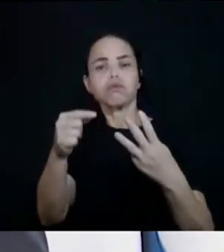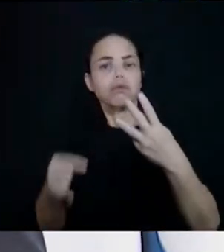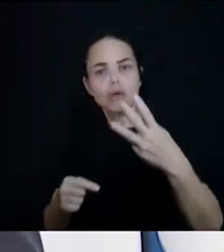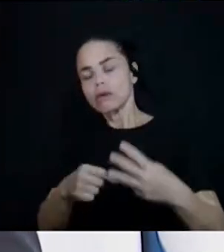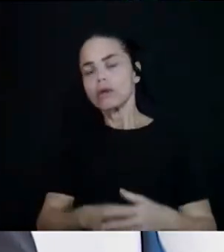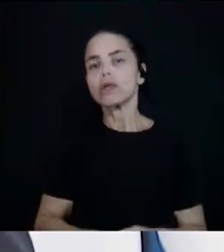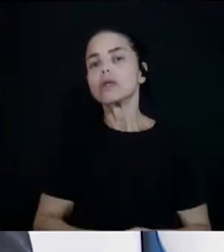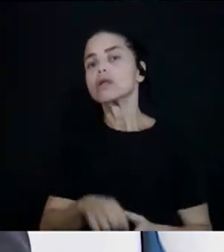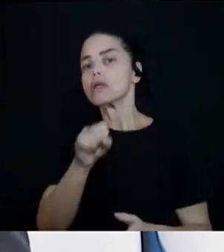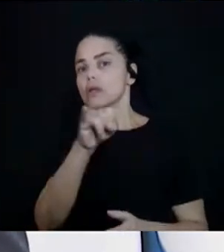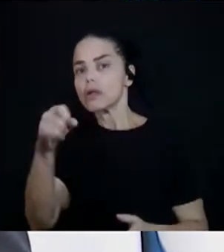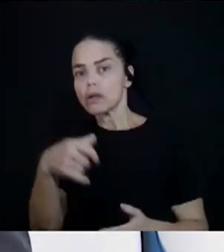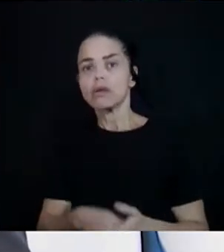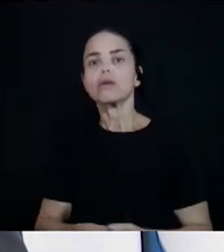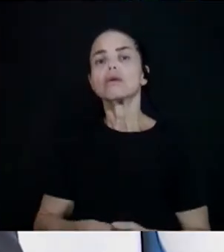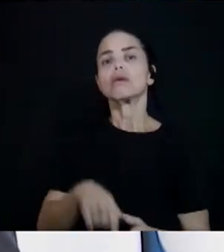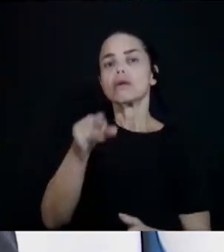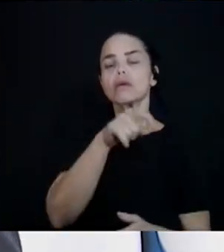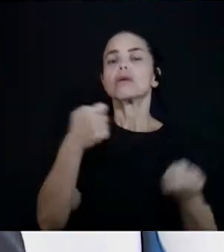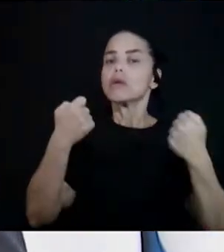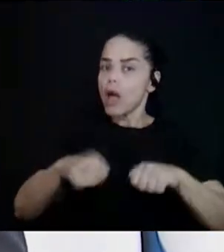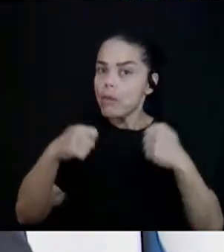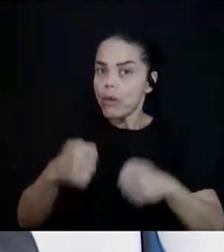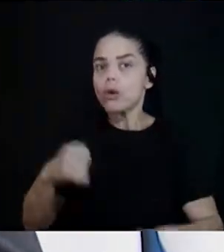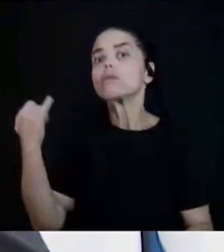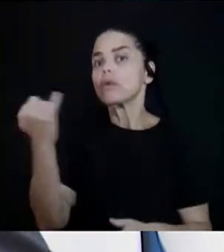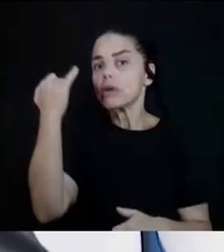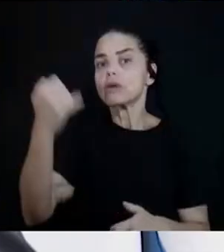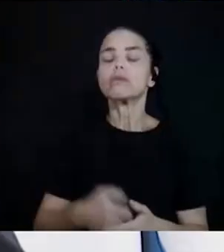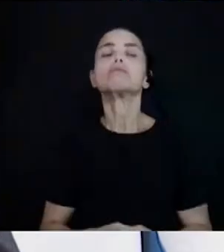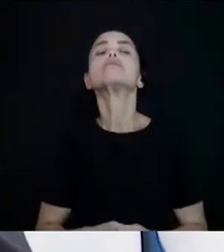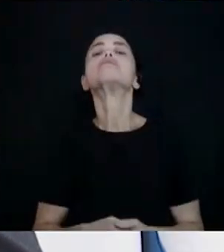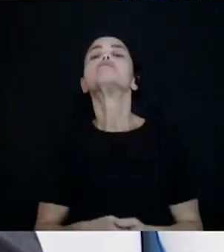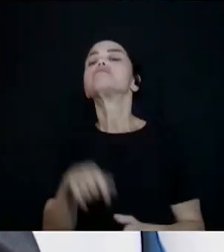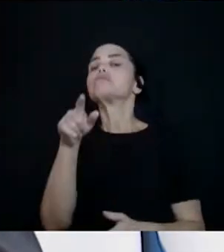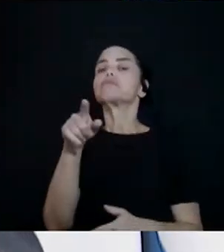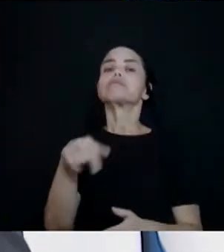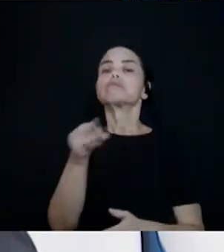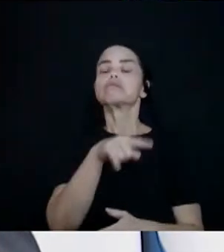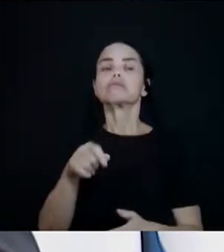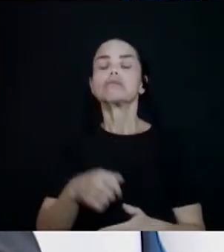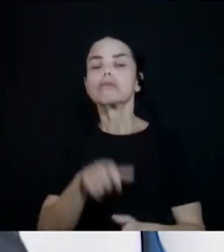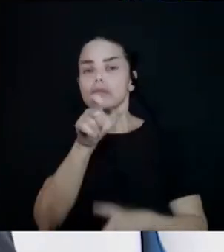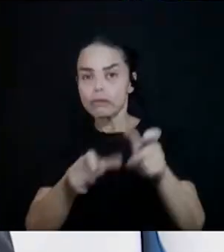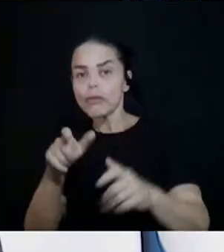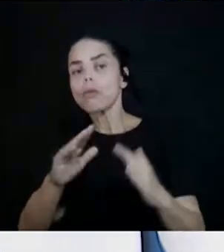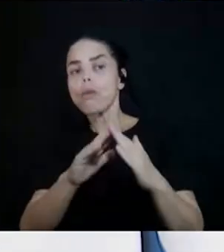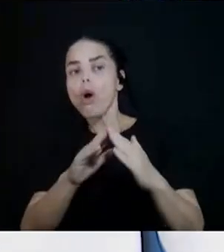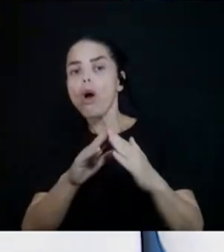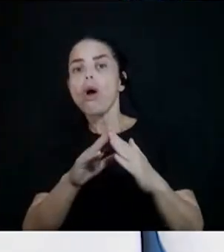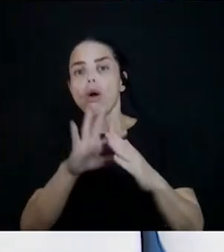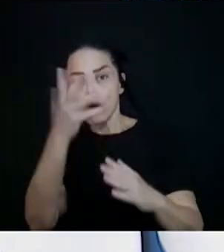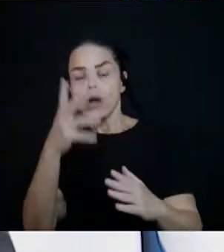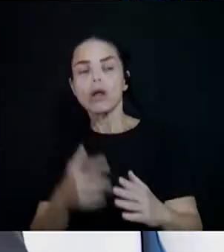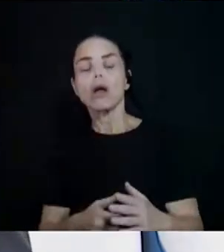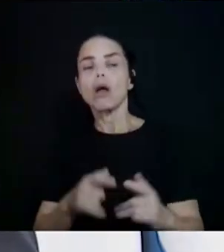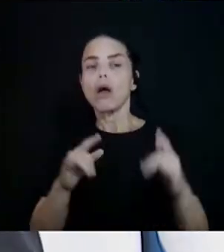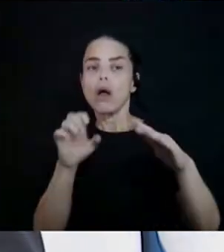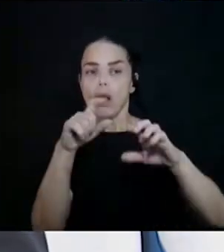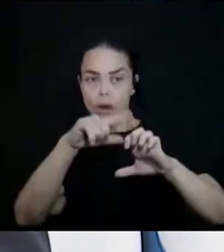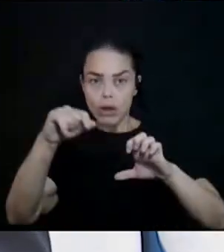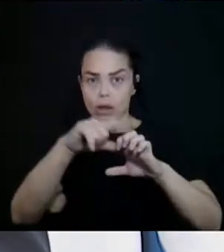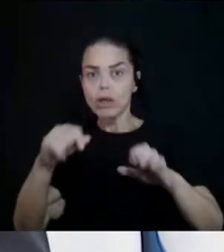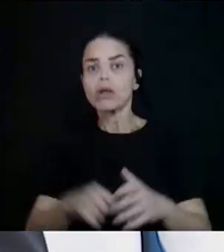se faz necessário para que as pessoas que vão realizar ou empreenderão na cidade de Campinas